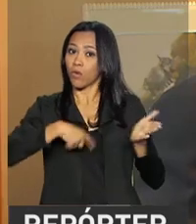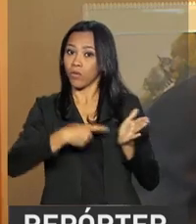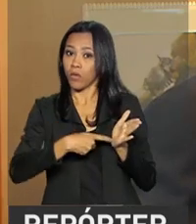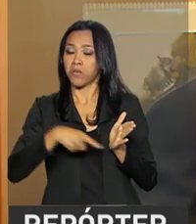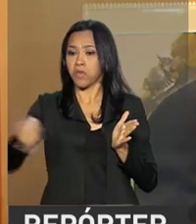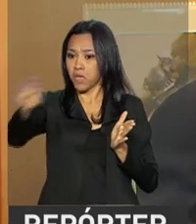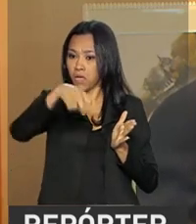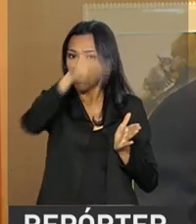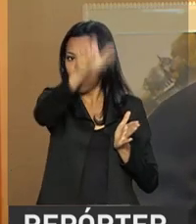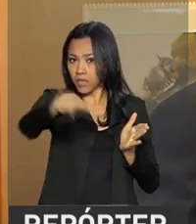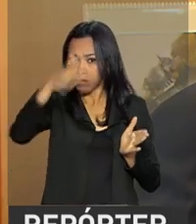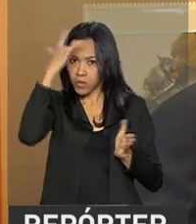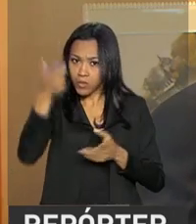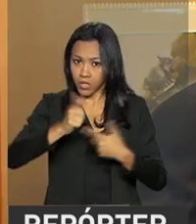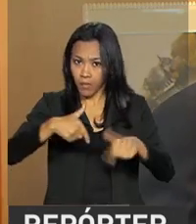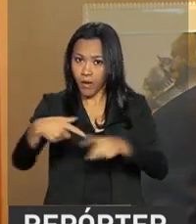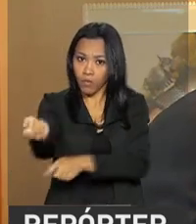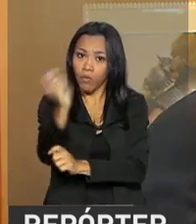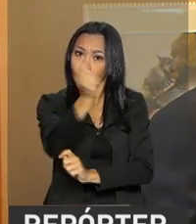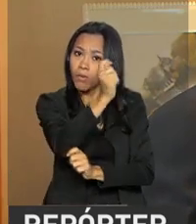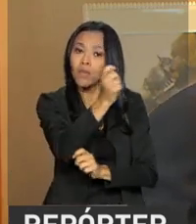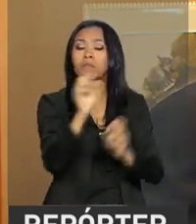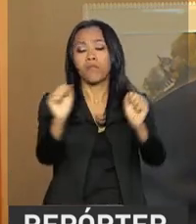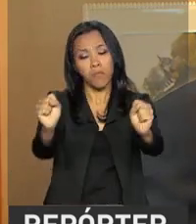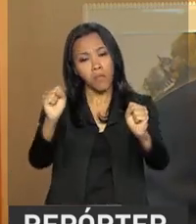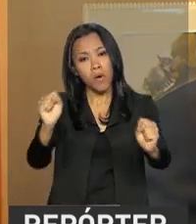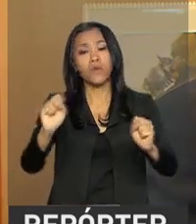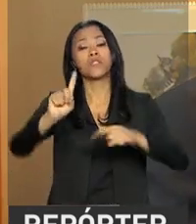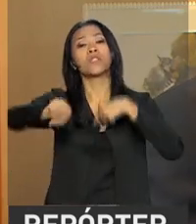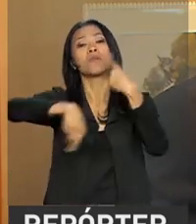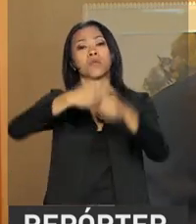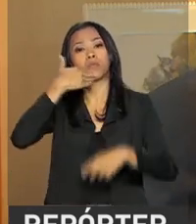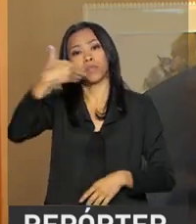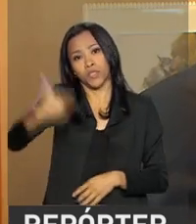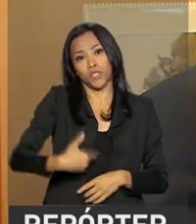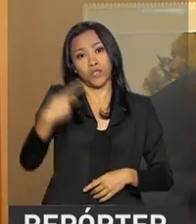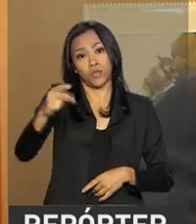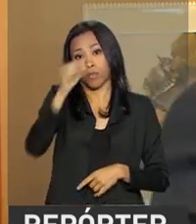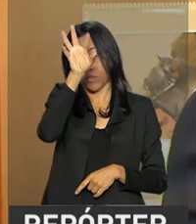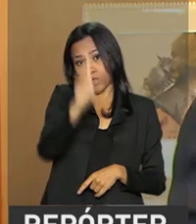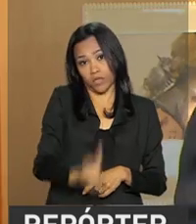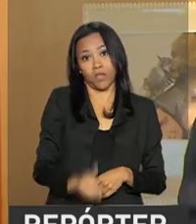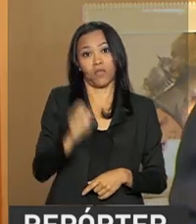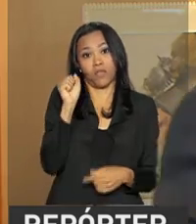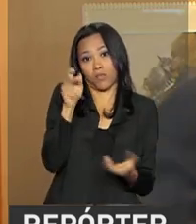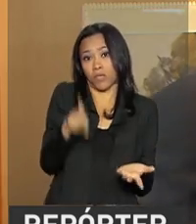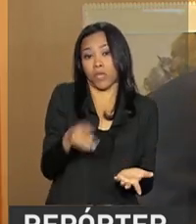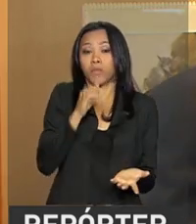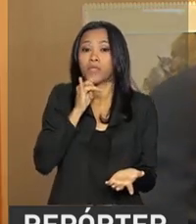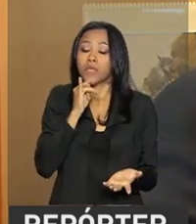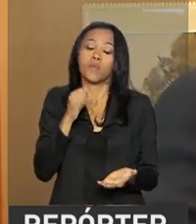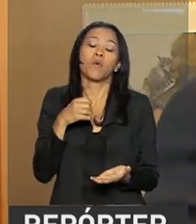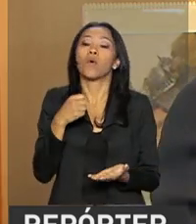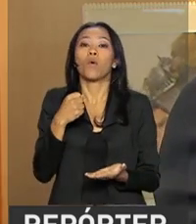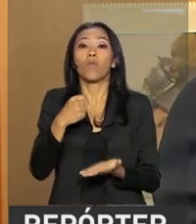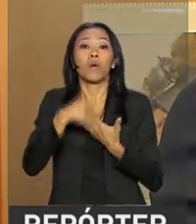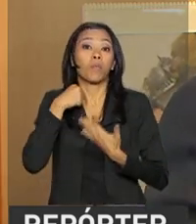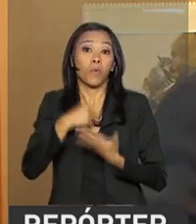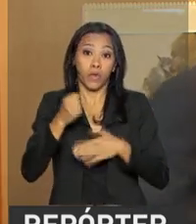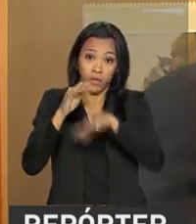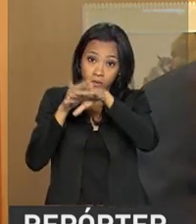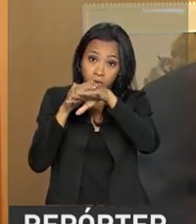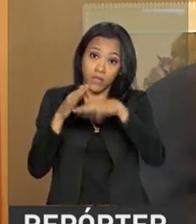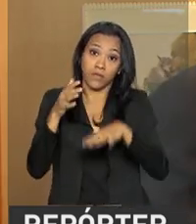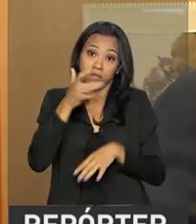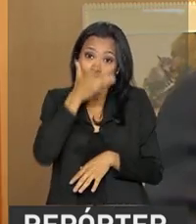s código que for necessário requerer os seus benefícios previdenciários como por exemplo um auxílio doença imagine um trabalhador desde